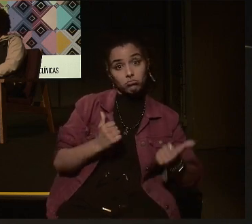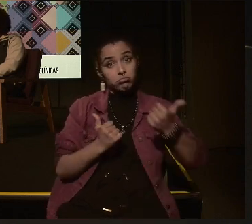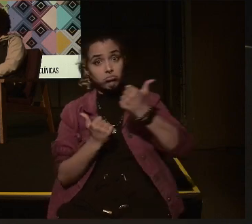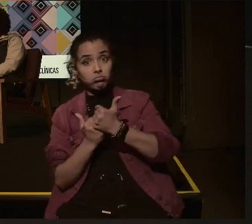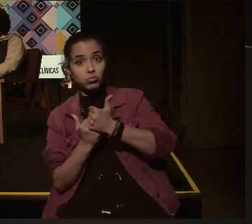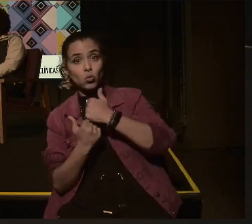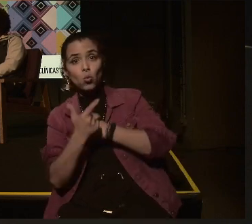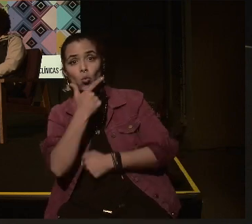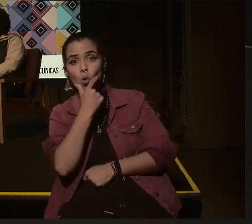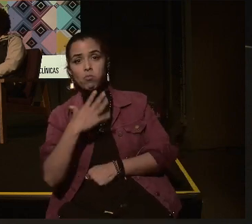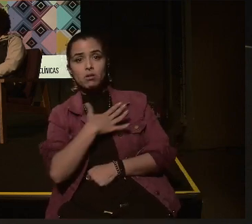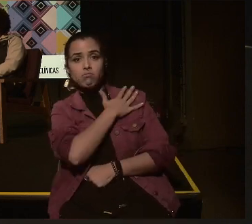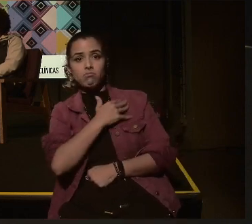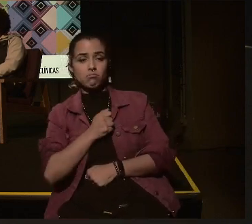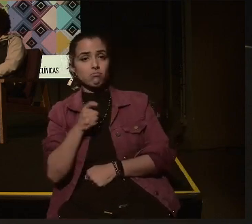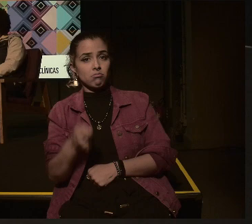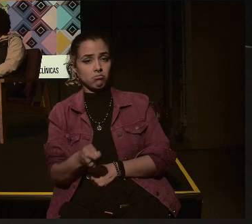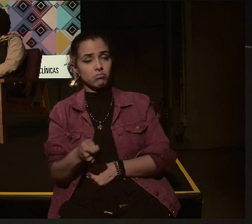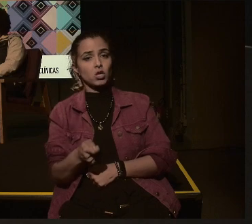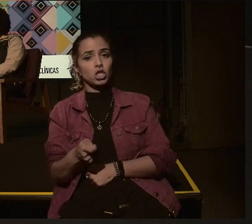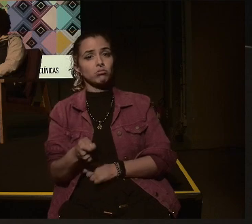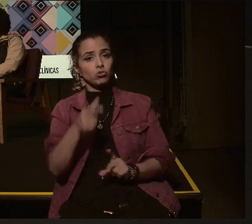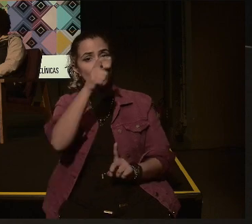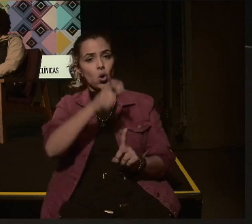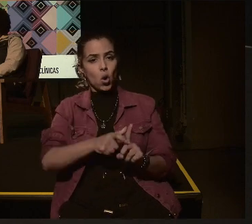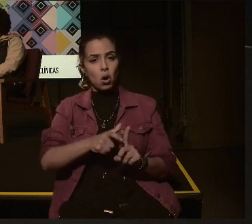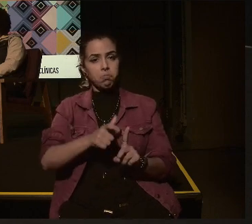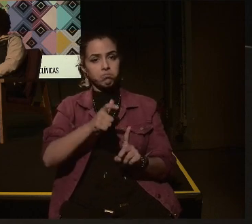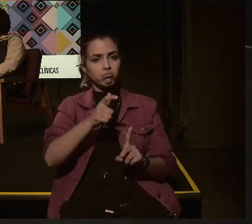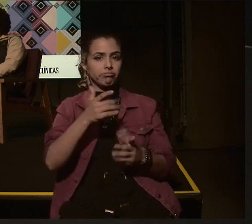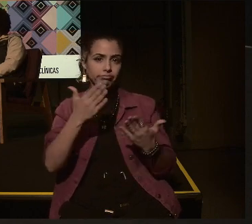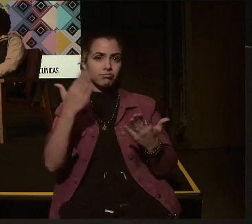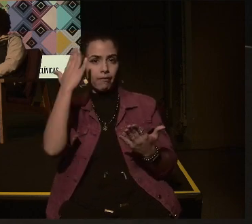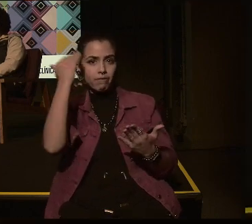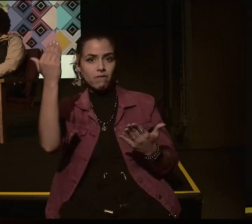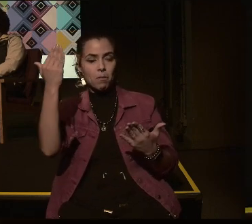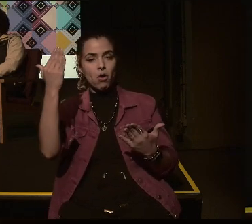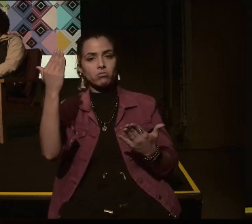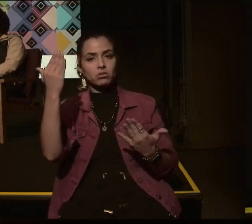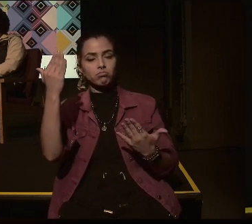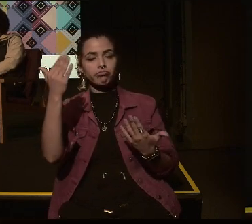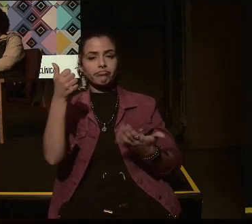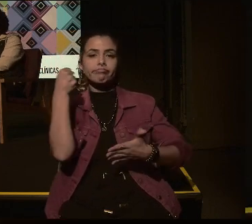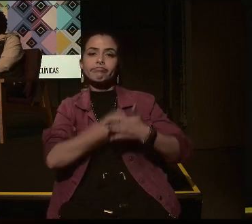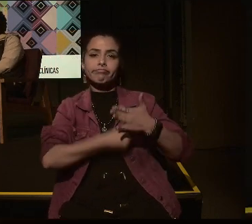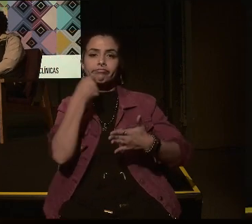ícone, né, da relação. Então, veja,